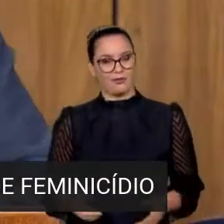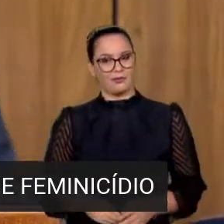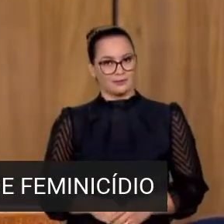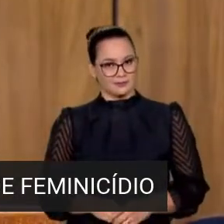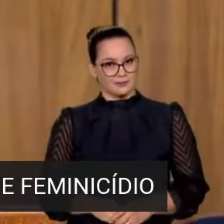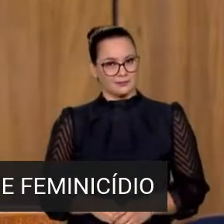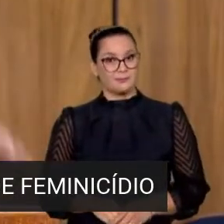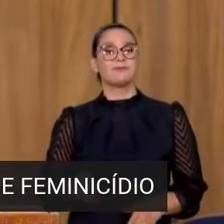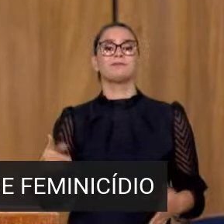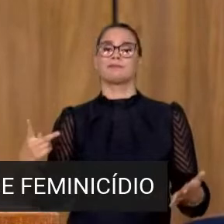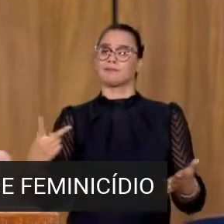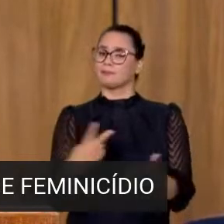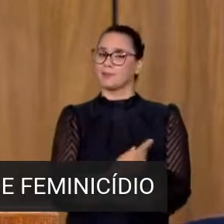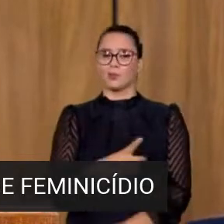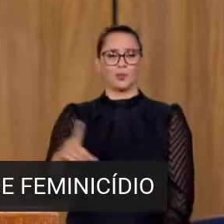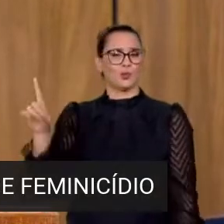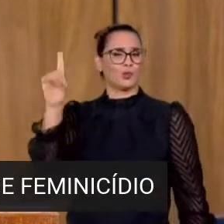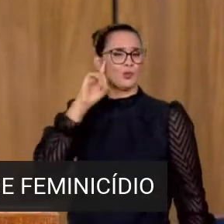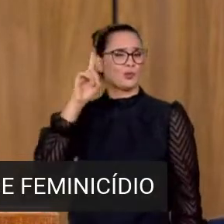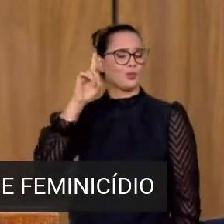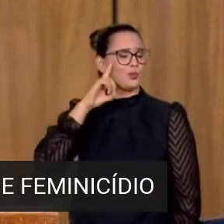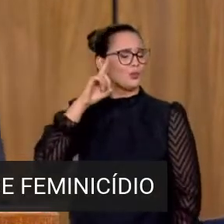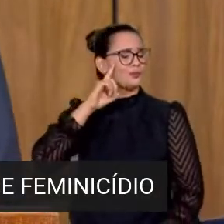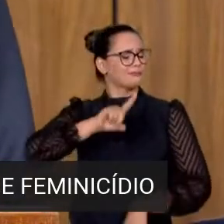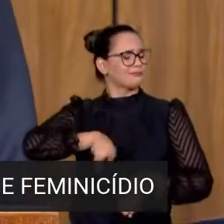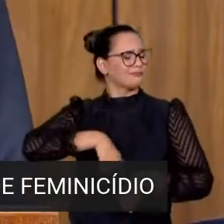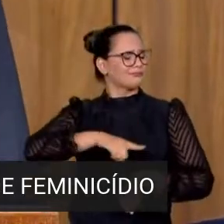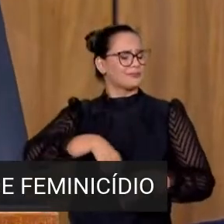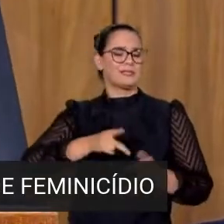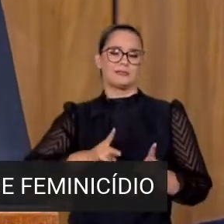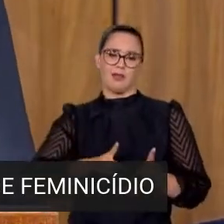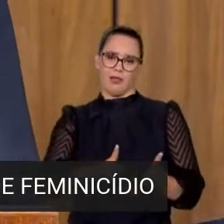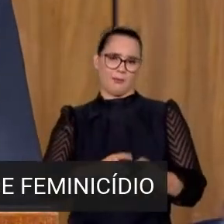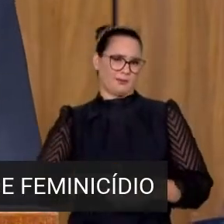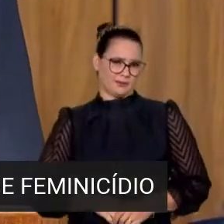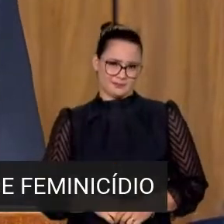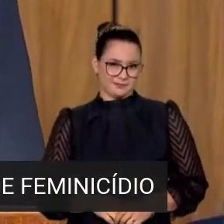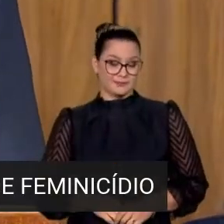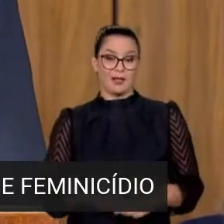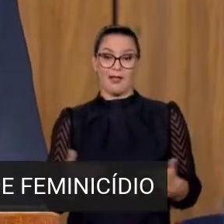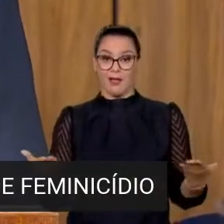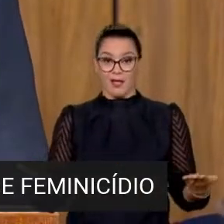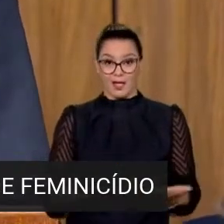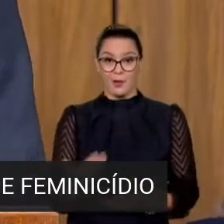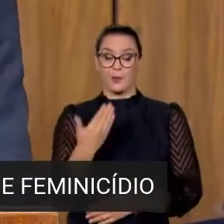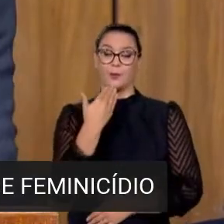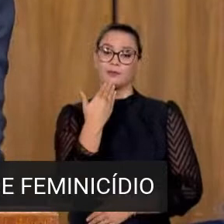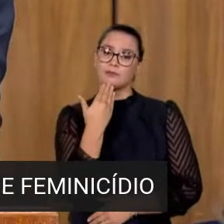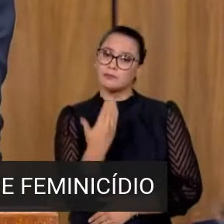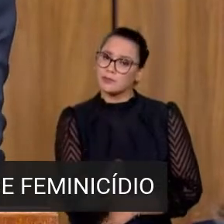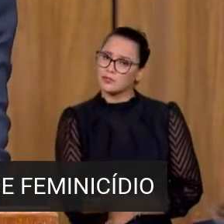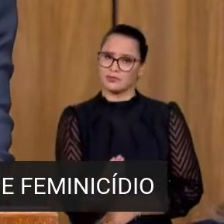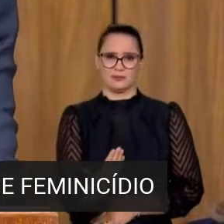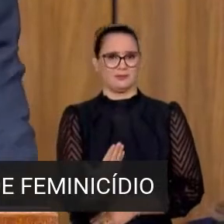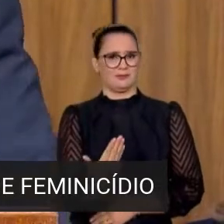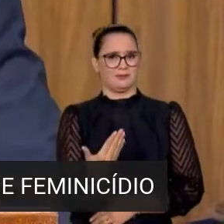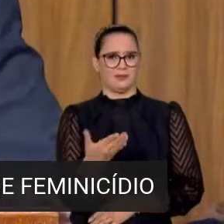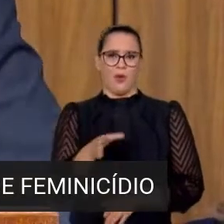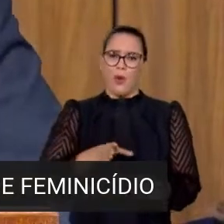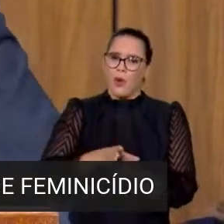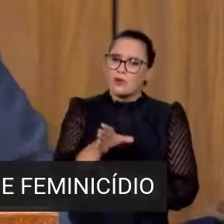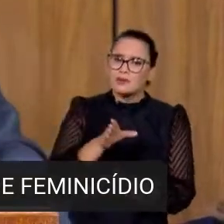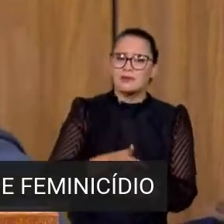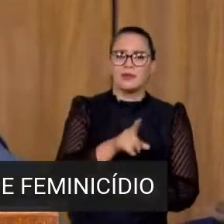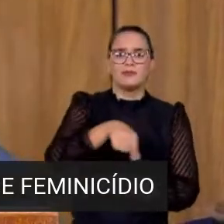Isso acontece todo dia e toda hora. E eu queria pedir, sabe, um conselho para aqueles que